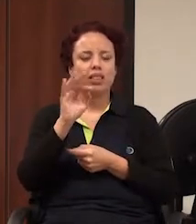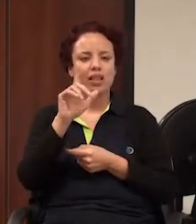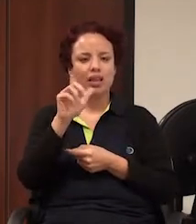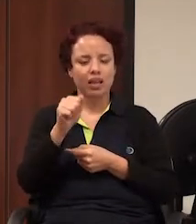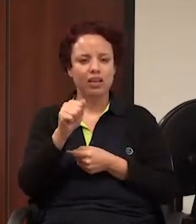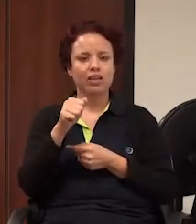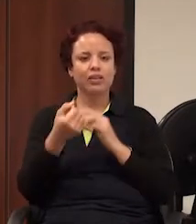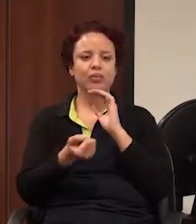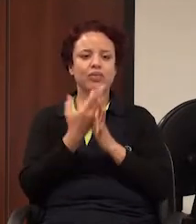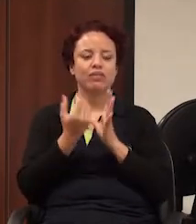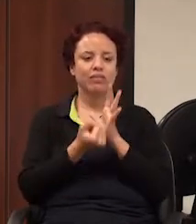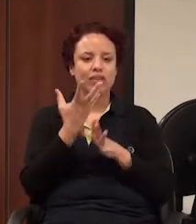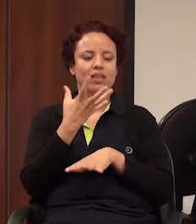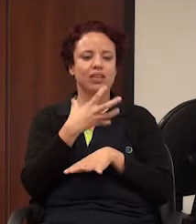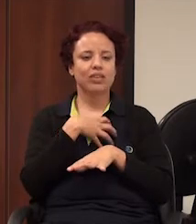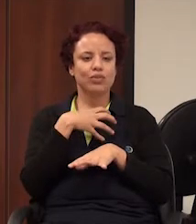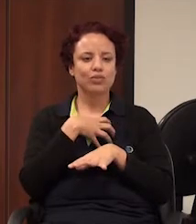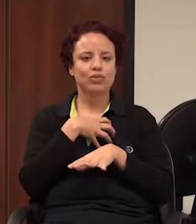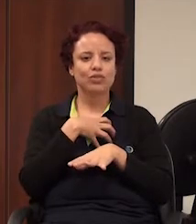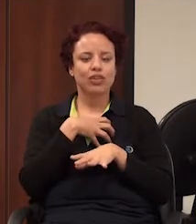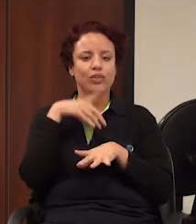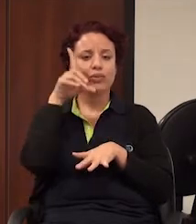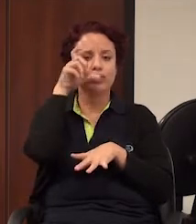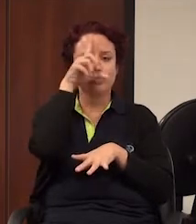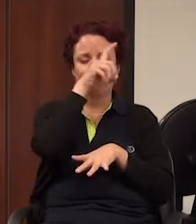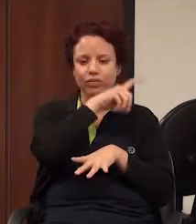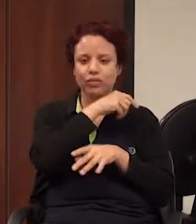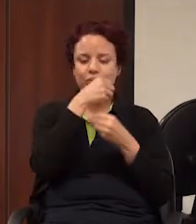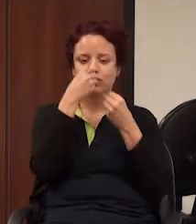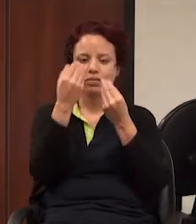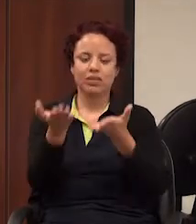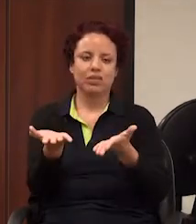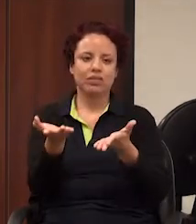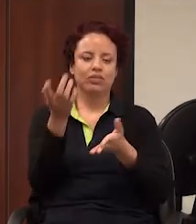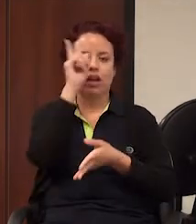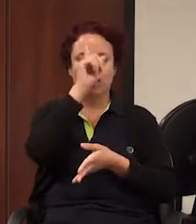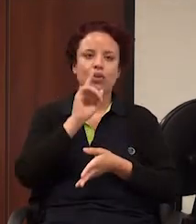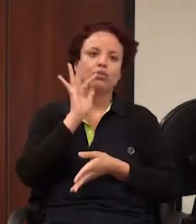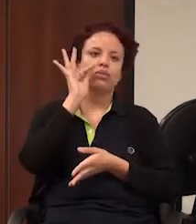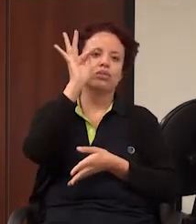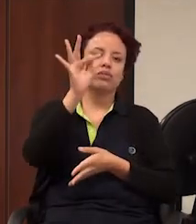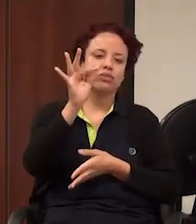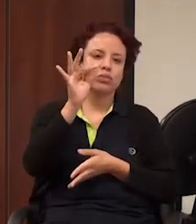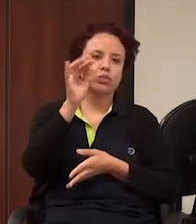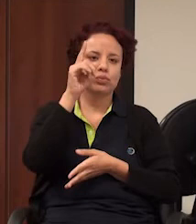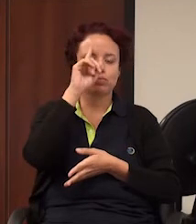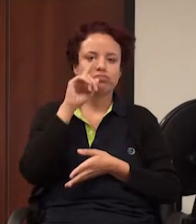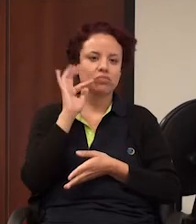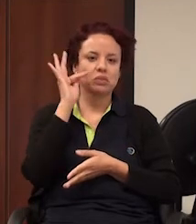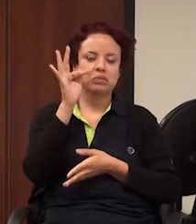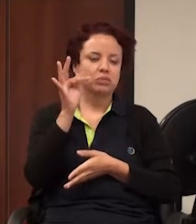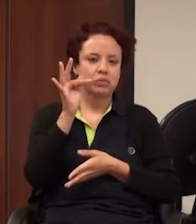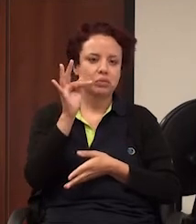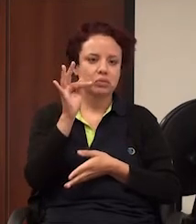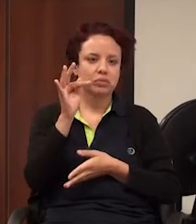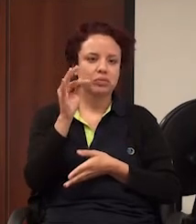vai criando mecanismos de dificuldades, né? Não sei se lá na frente, como diria o bom e velho sargentão lá